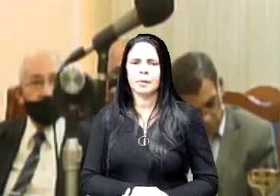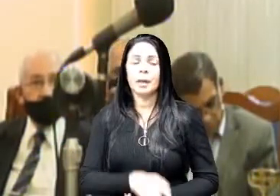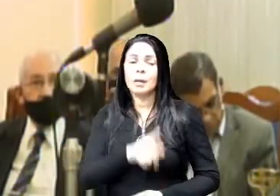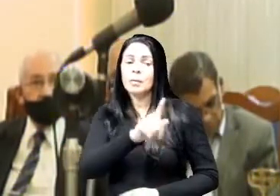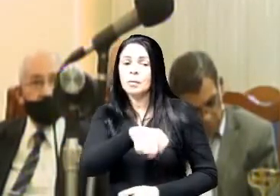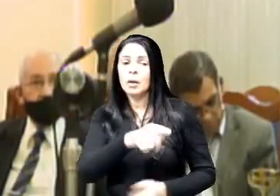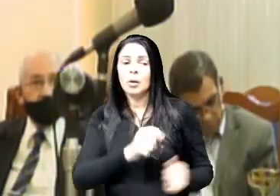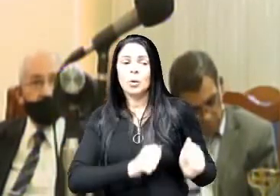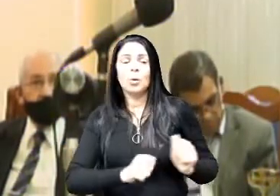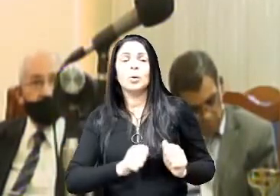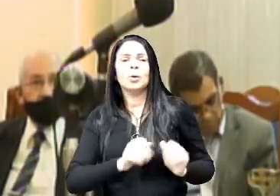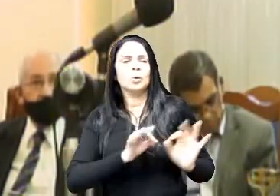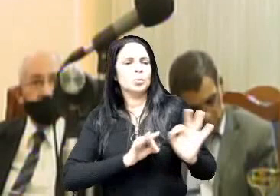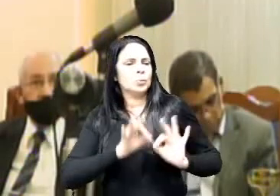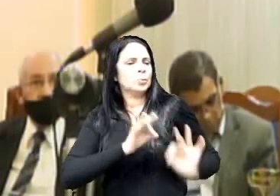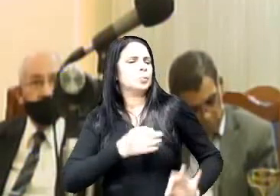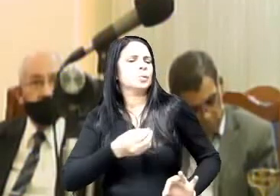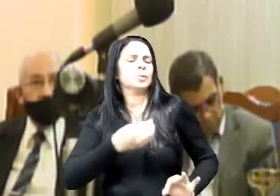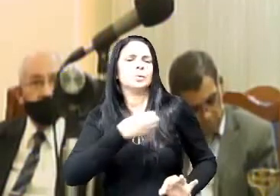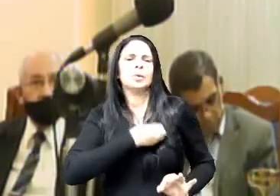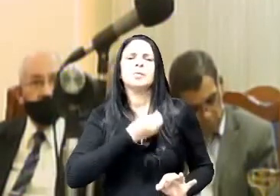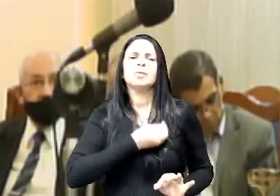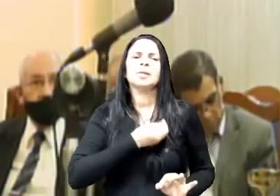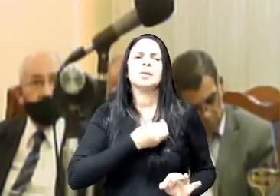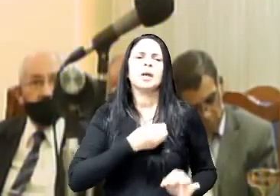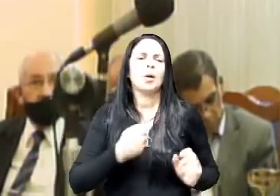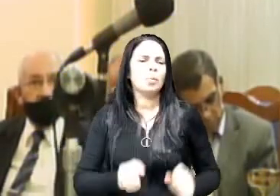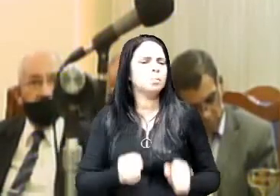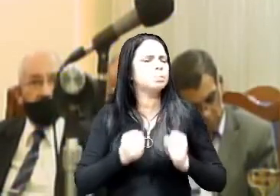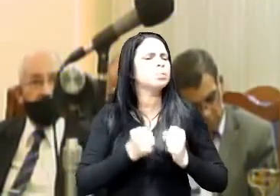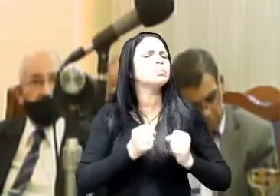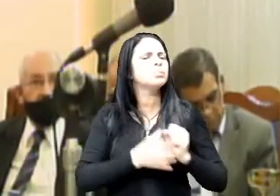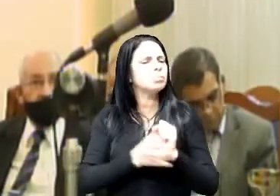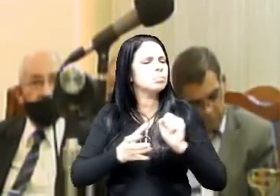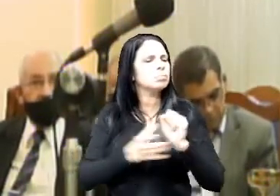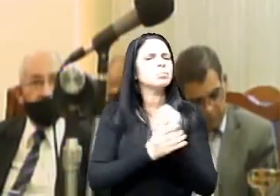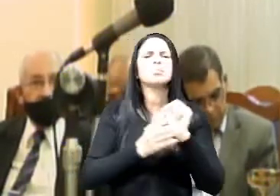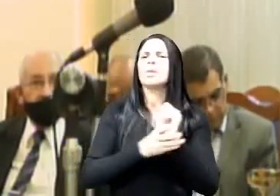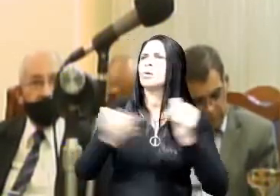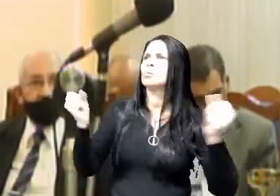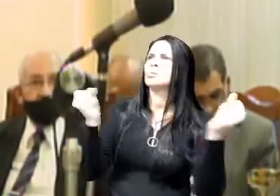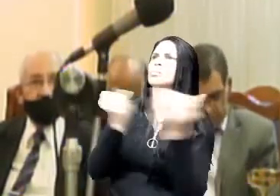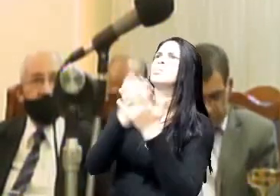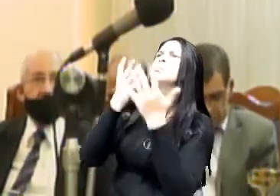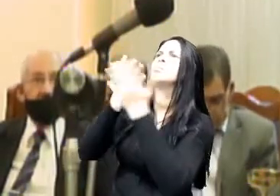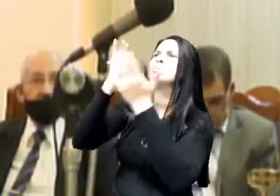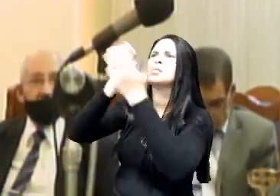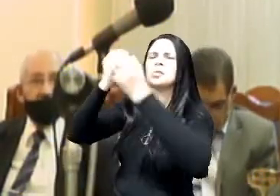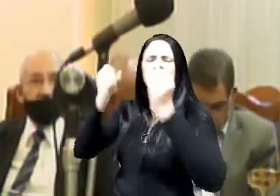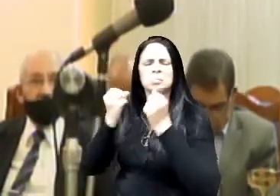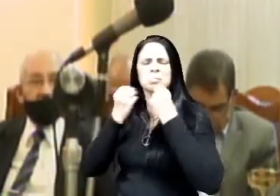você um peso eterno de glória muito excelente.